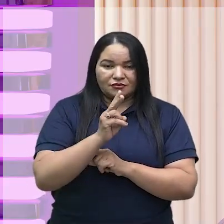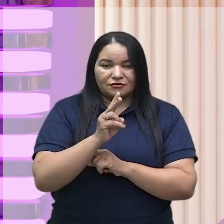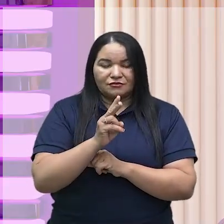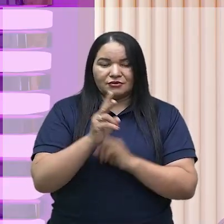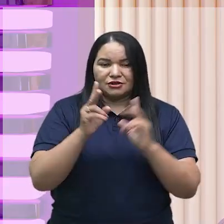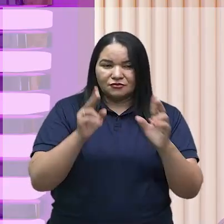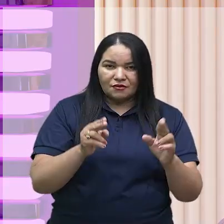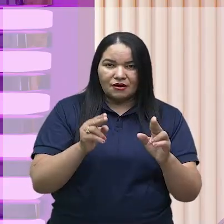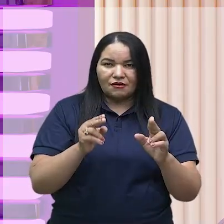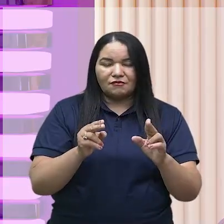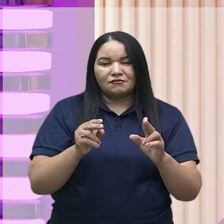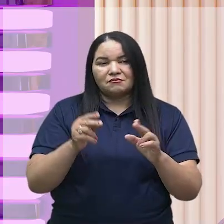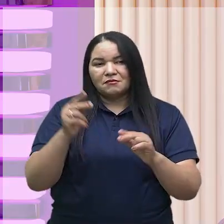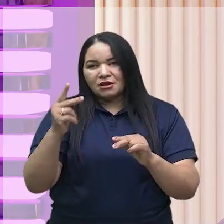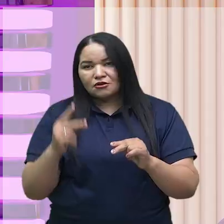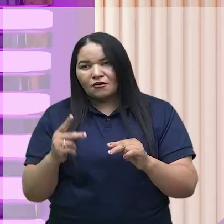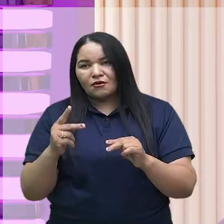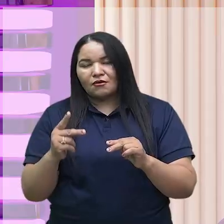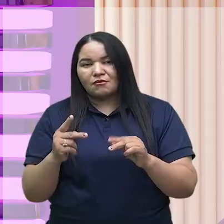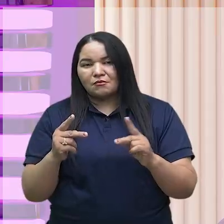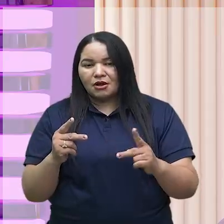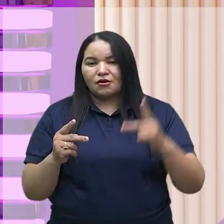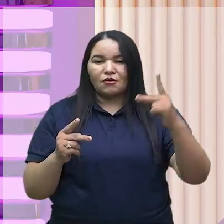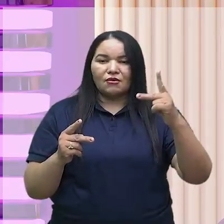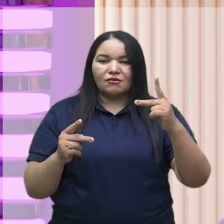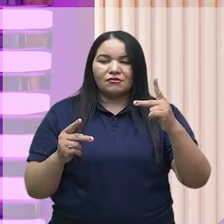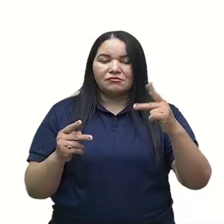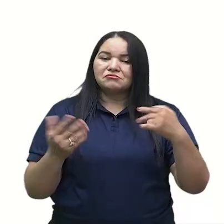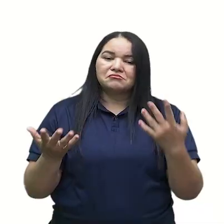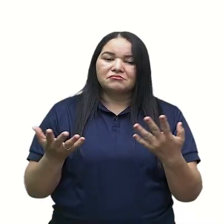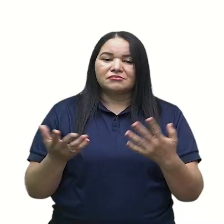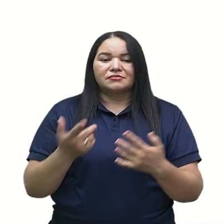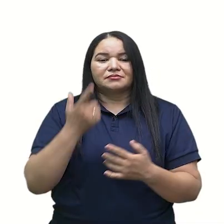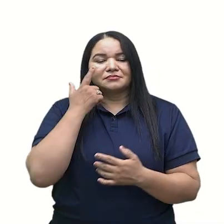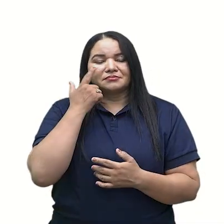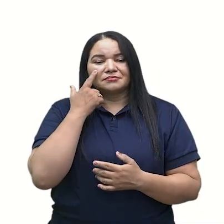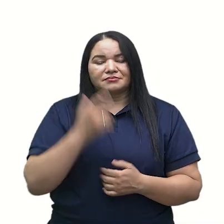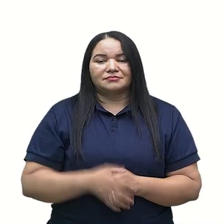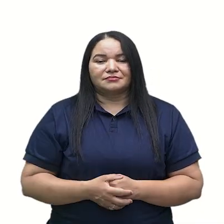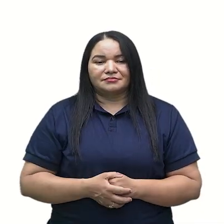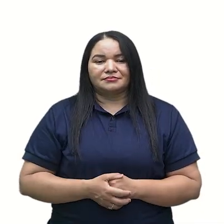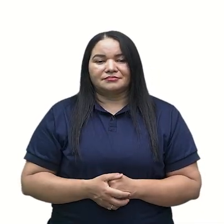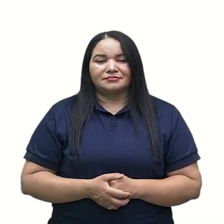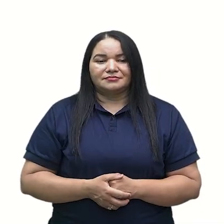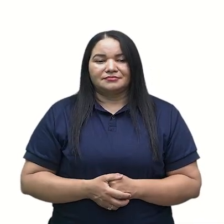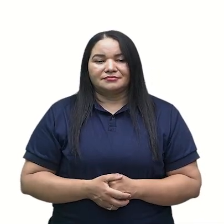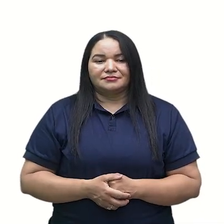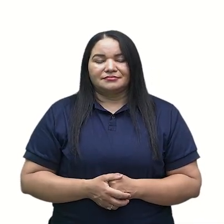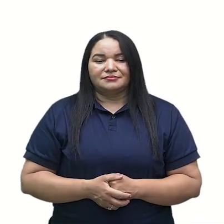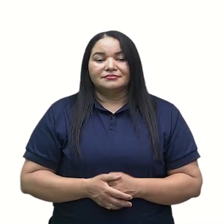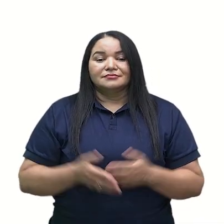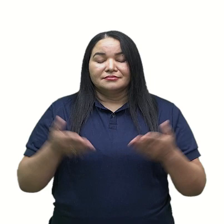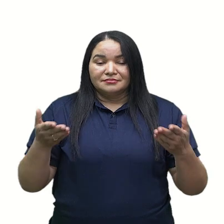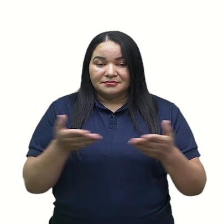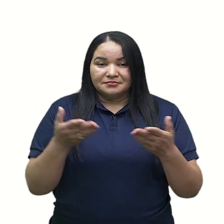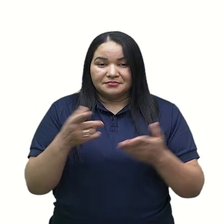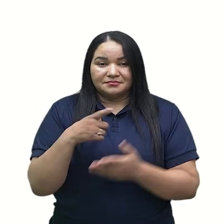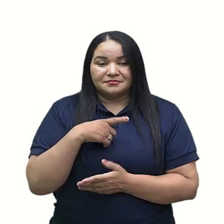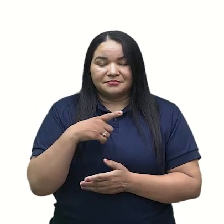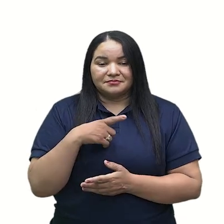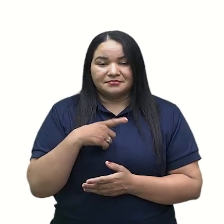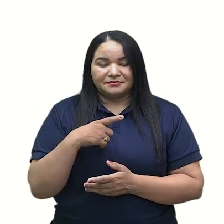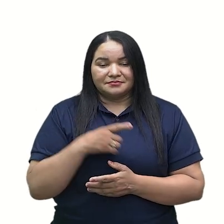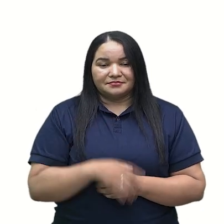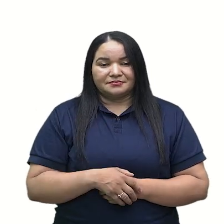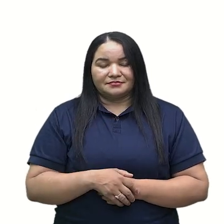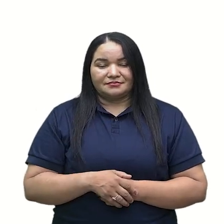novamente igual, menor ou maior que o valor inicial? Vem na tela comigo, então. Então, aqui a gente vai fazer